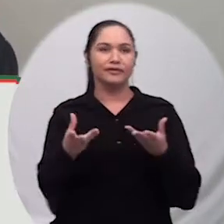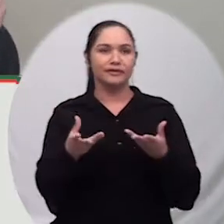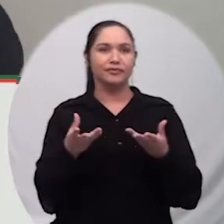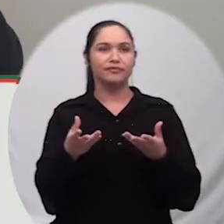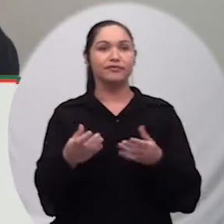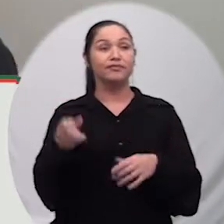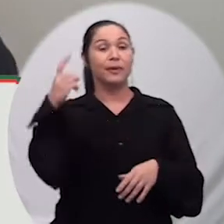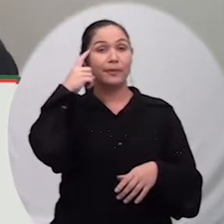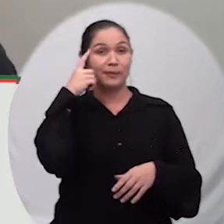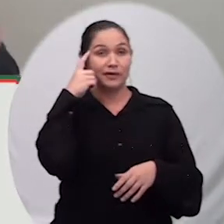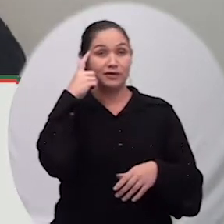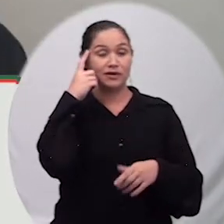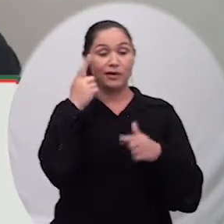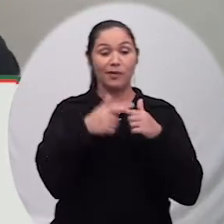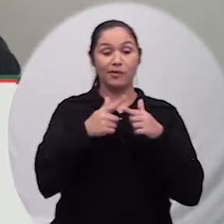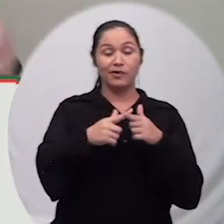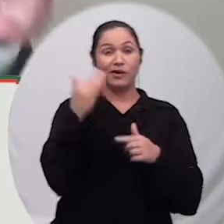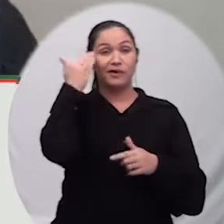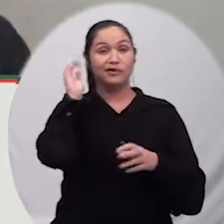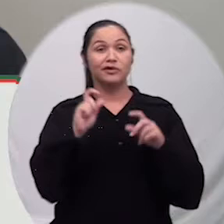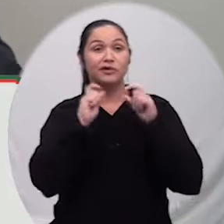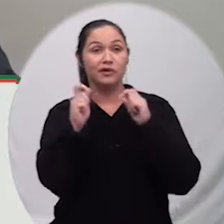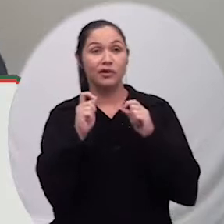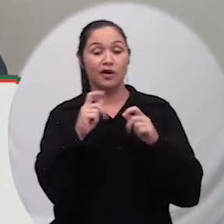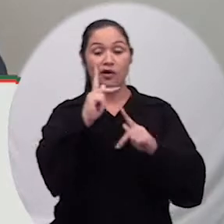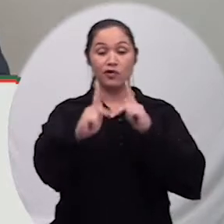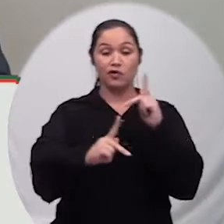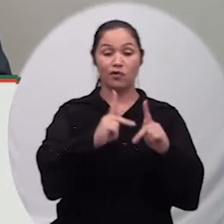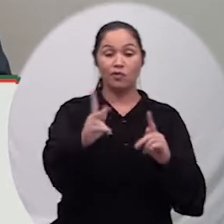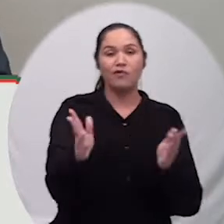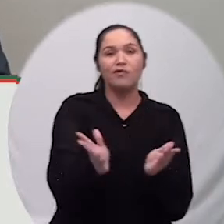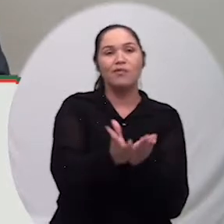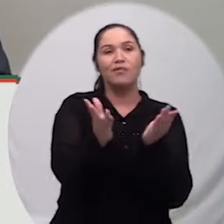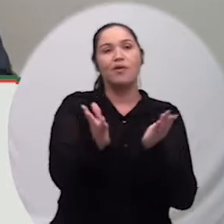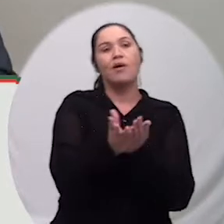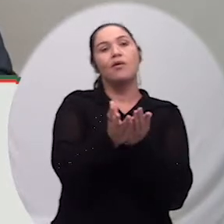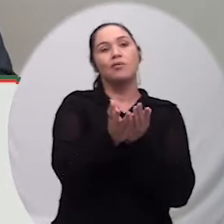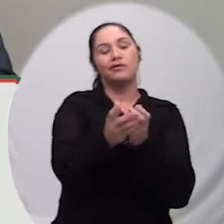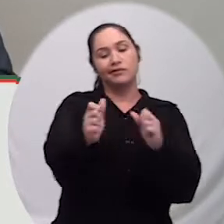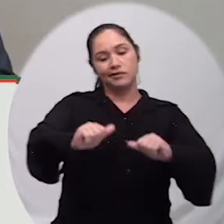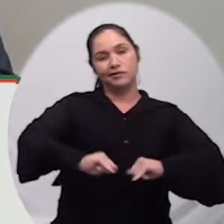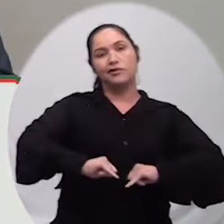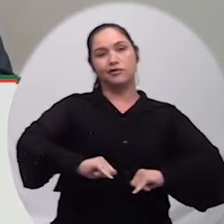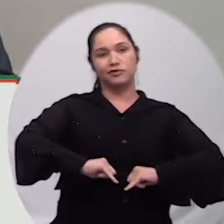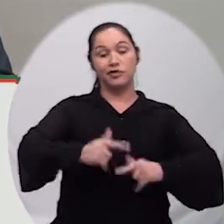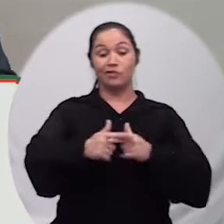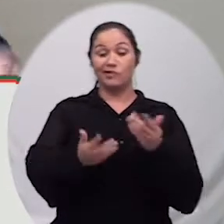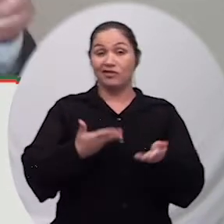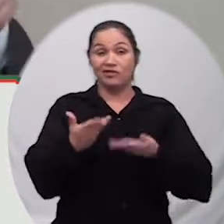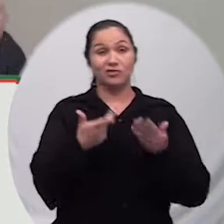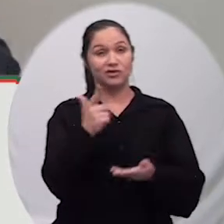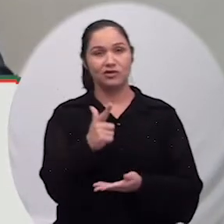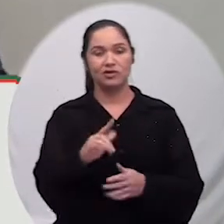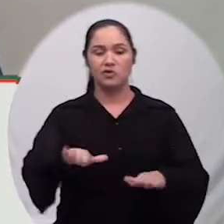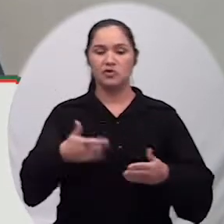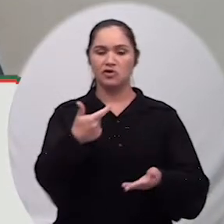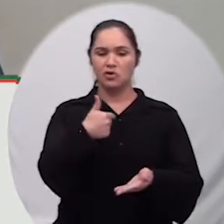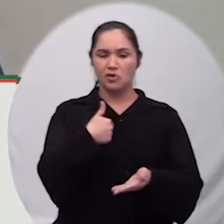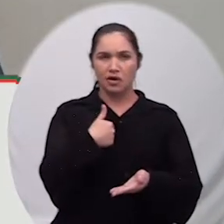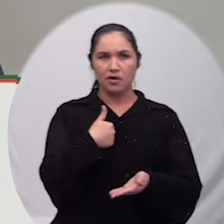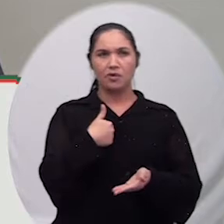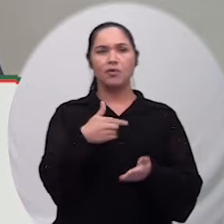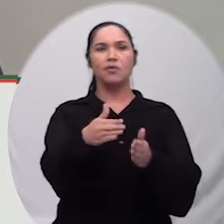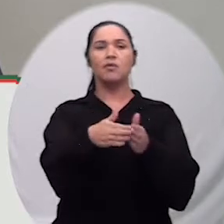precisa da saúde pública do município e não está sendo atendido em relação a isso. Então, eu acho que eu vou fazer um requerimento, sim, na